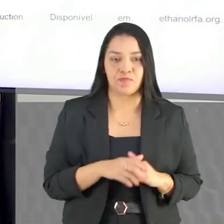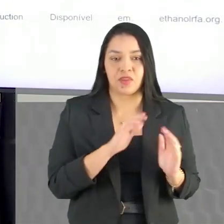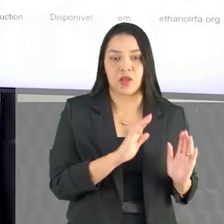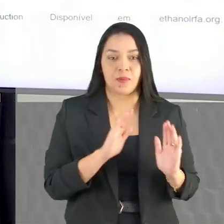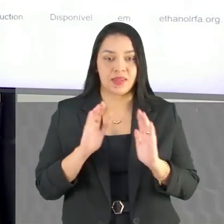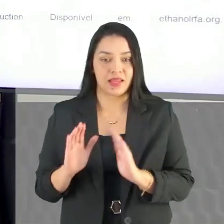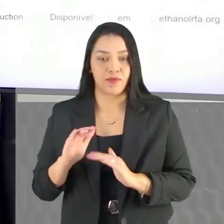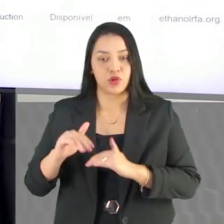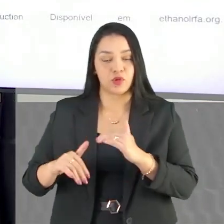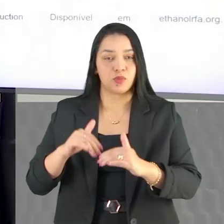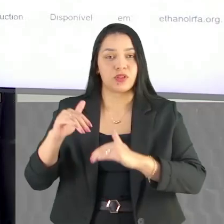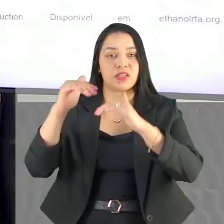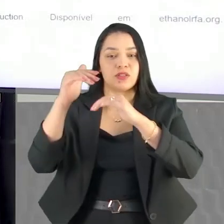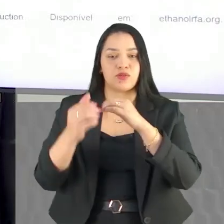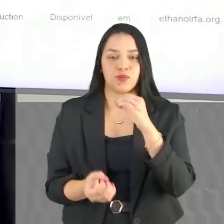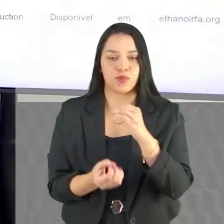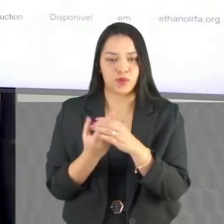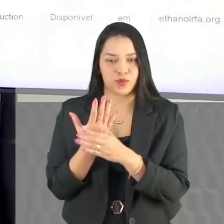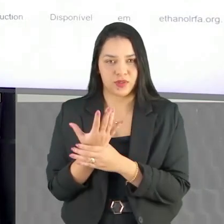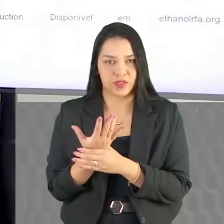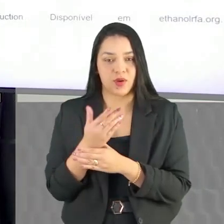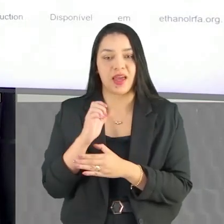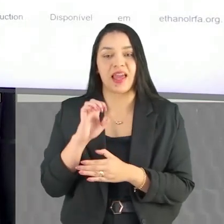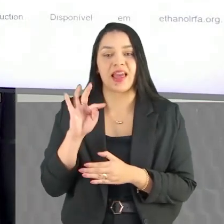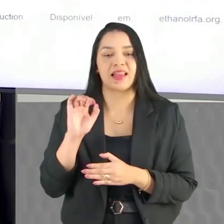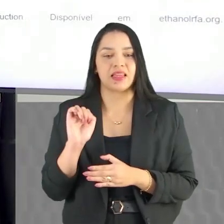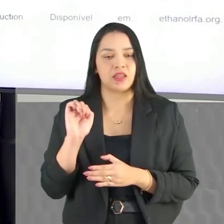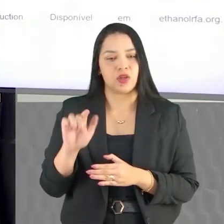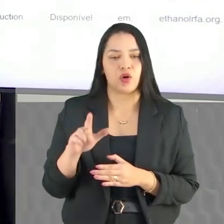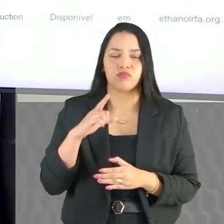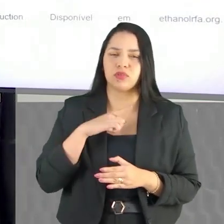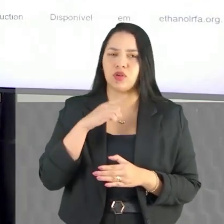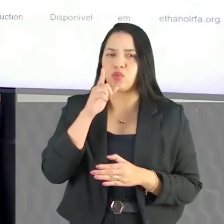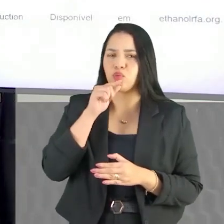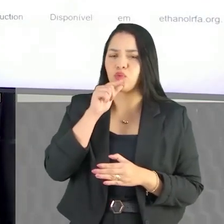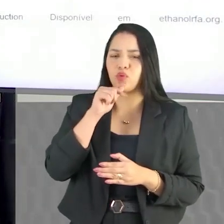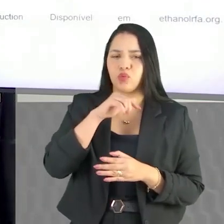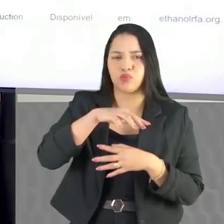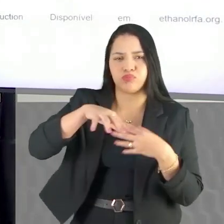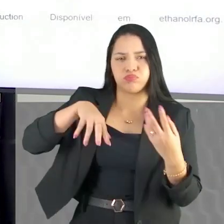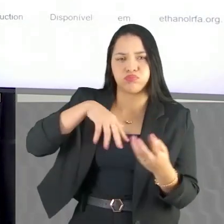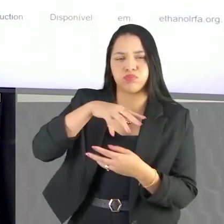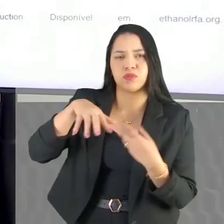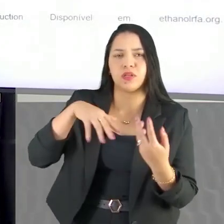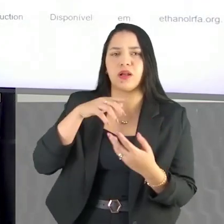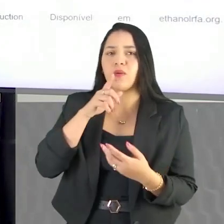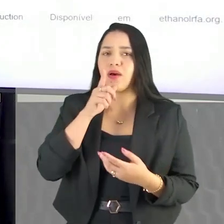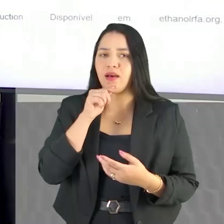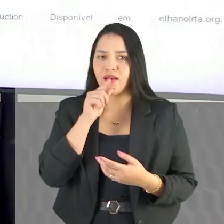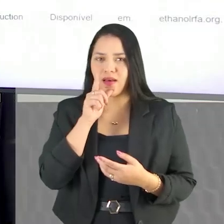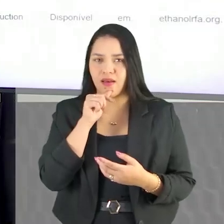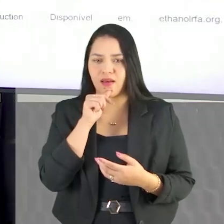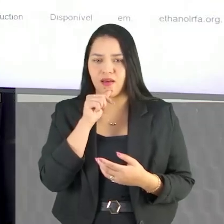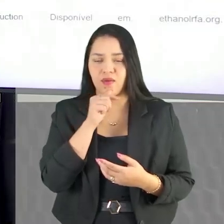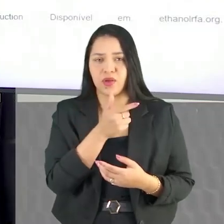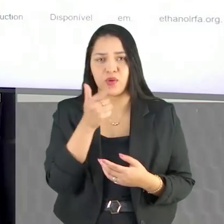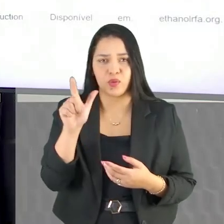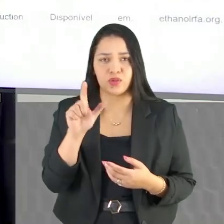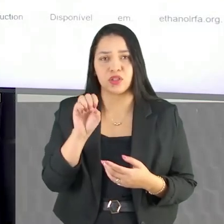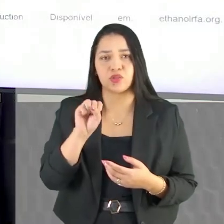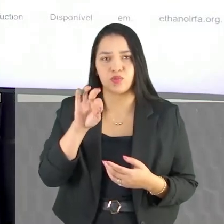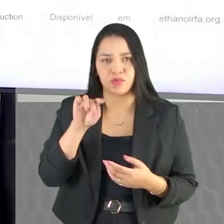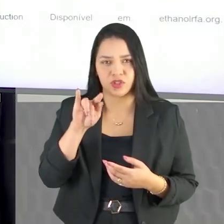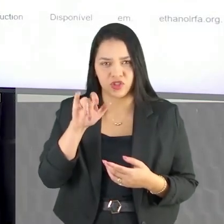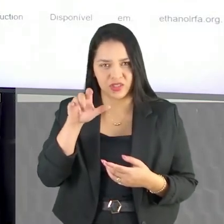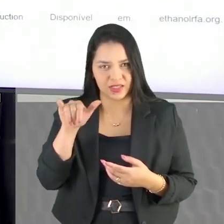Em uma etapa de seu processo de produção, o etanol forma um líquido homogêneo com a água e outras